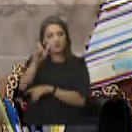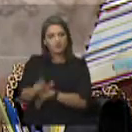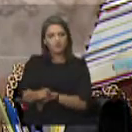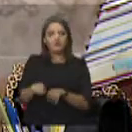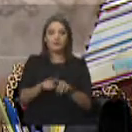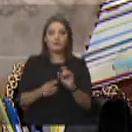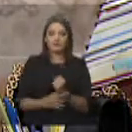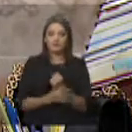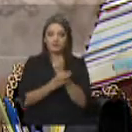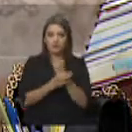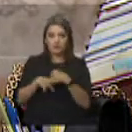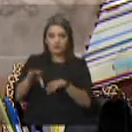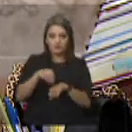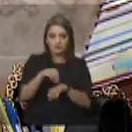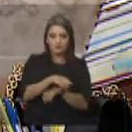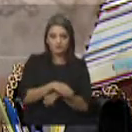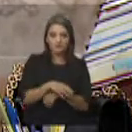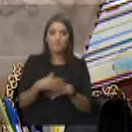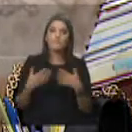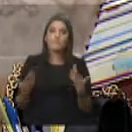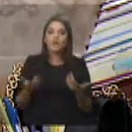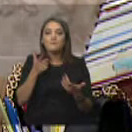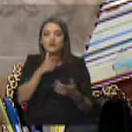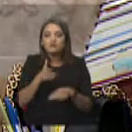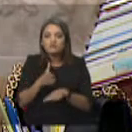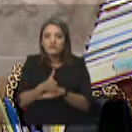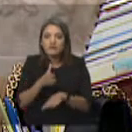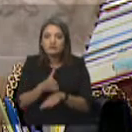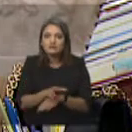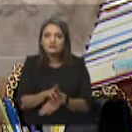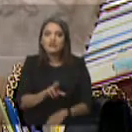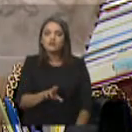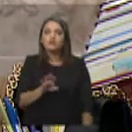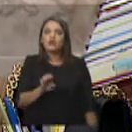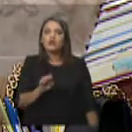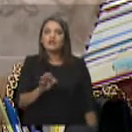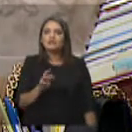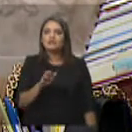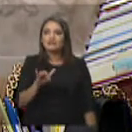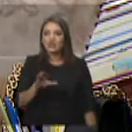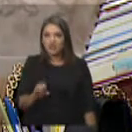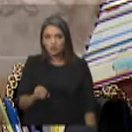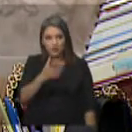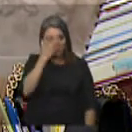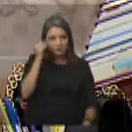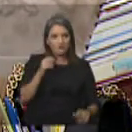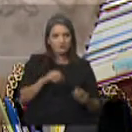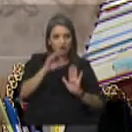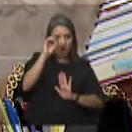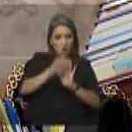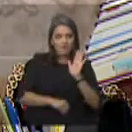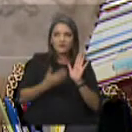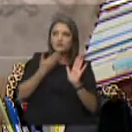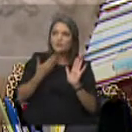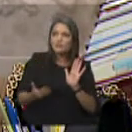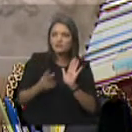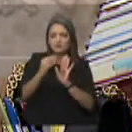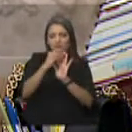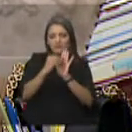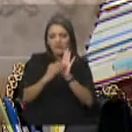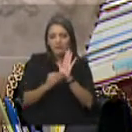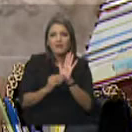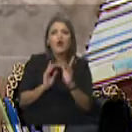ao procedimento. Para acesso a essa tipologia de dados, o solicitante deve endereçar ofício declinando a finalidade do